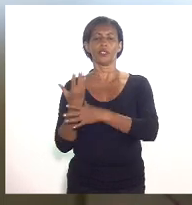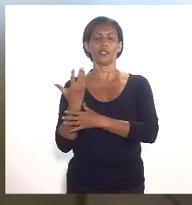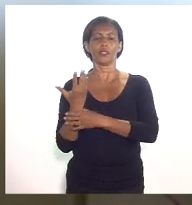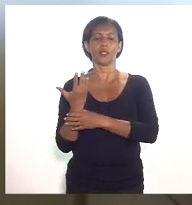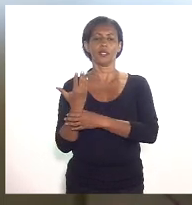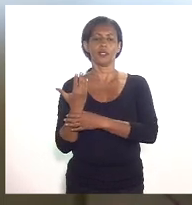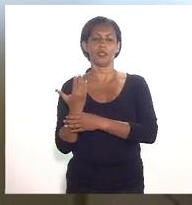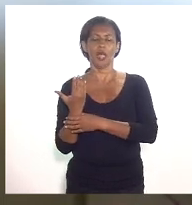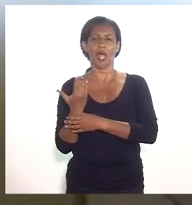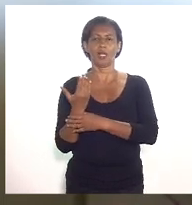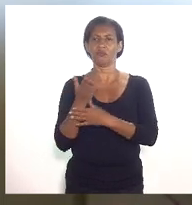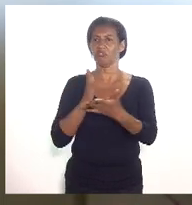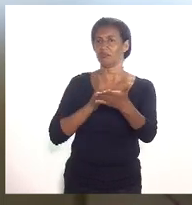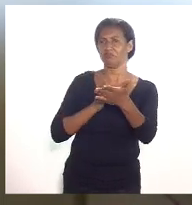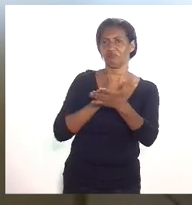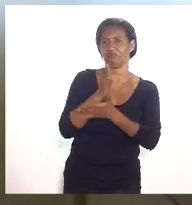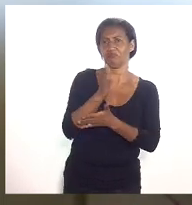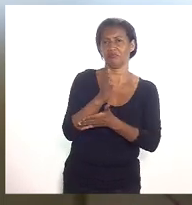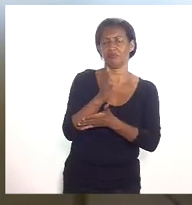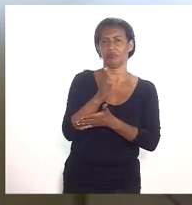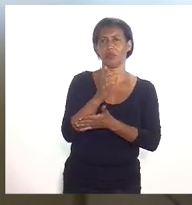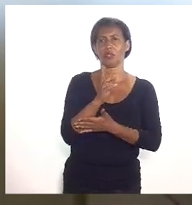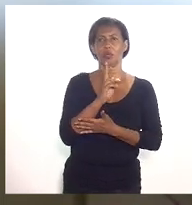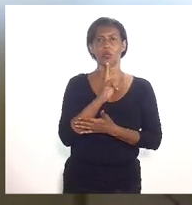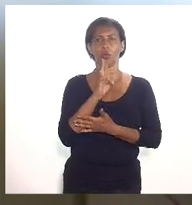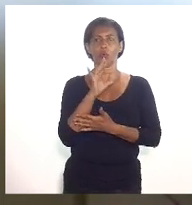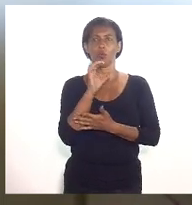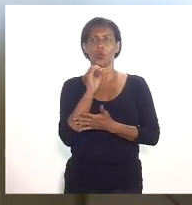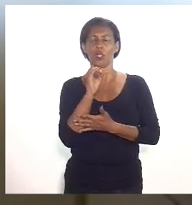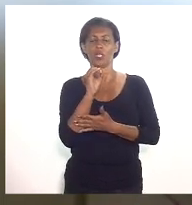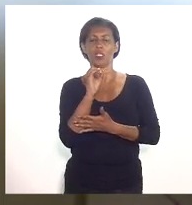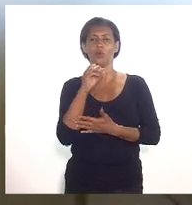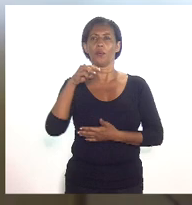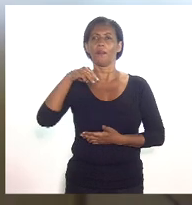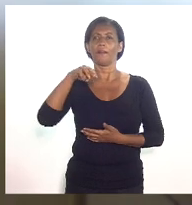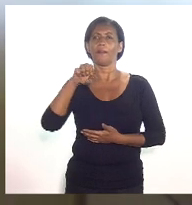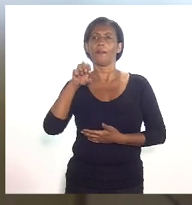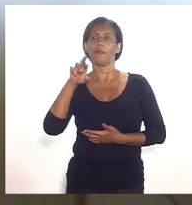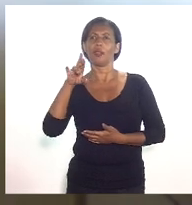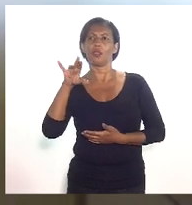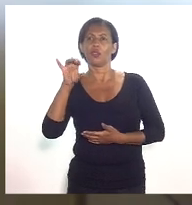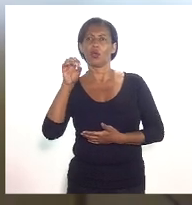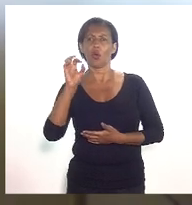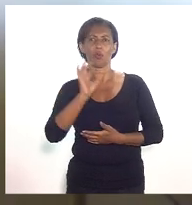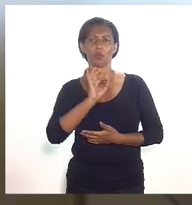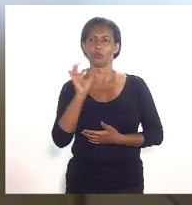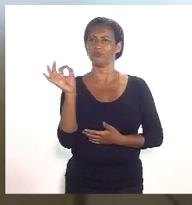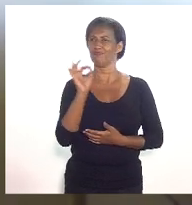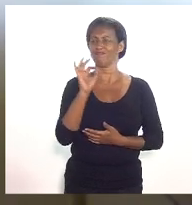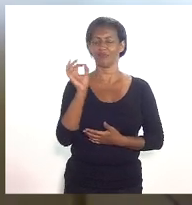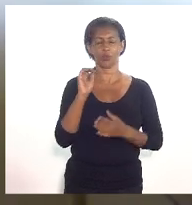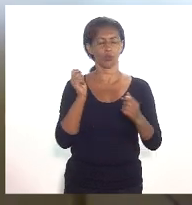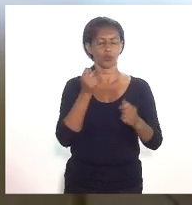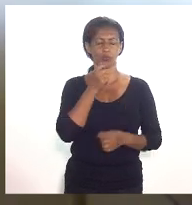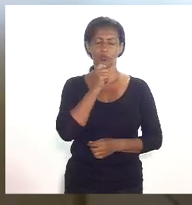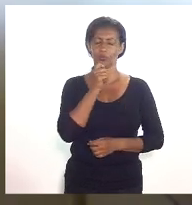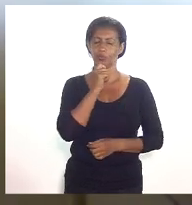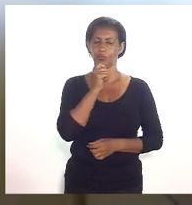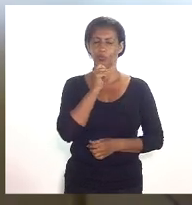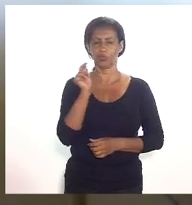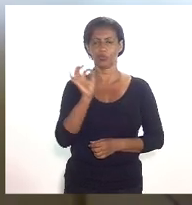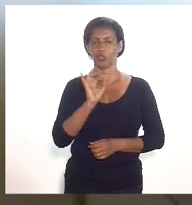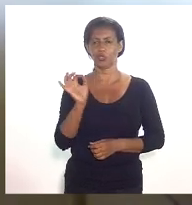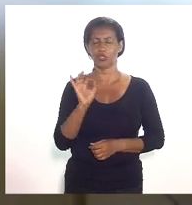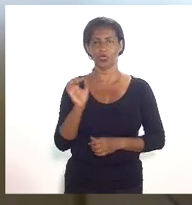não tínhamos ainda aprovado o Rio Metrópole, nem tampouco o conceito metropolitano para